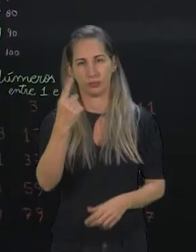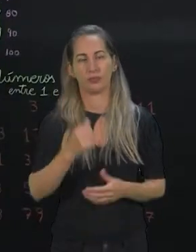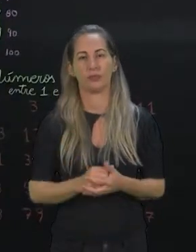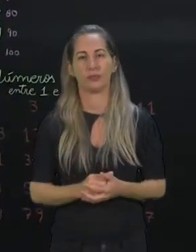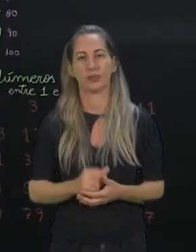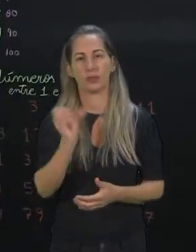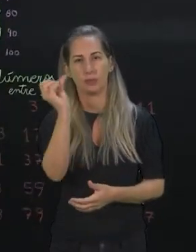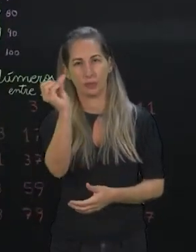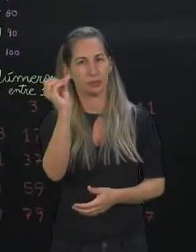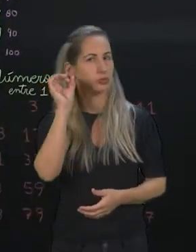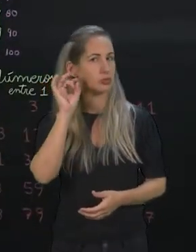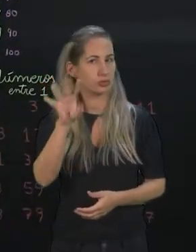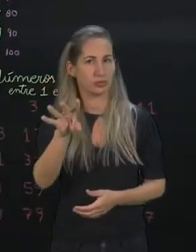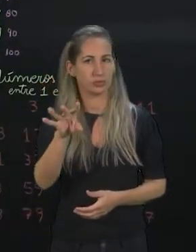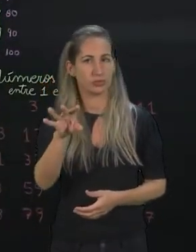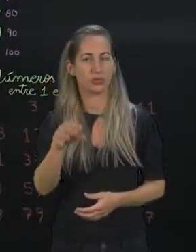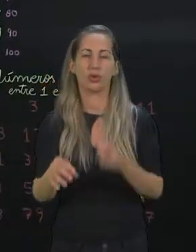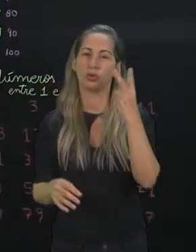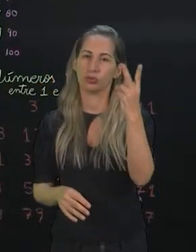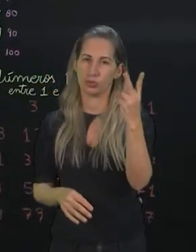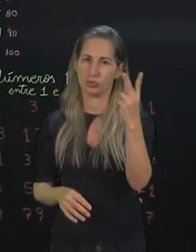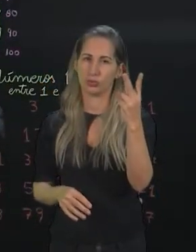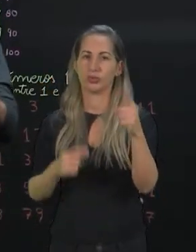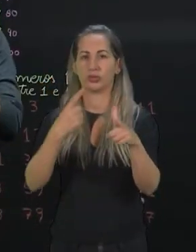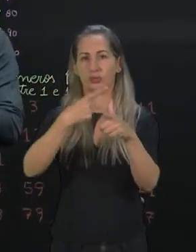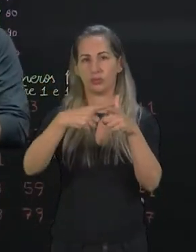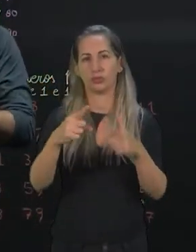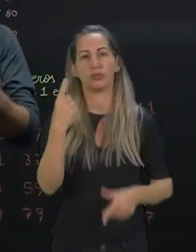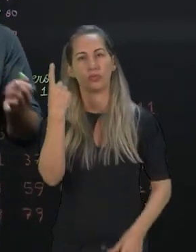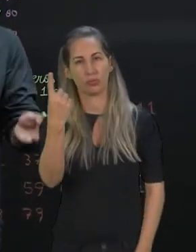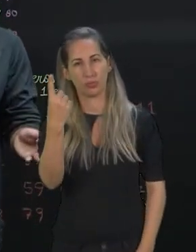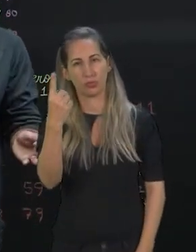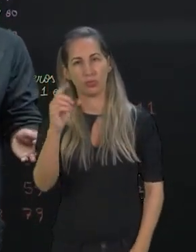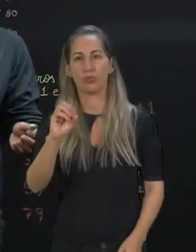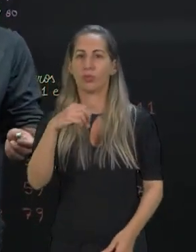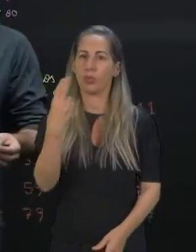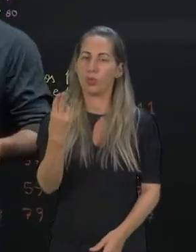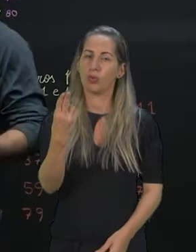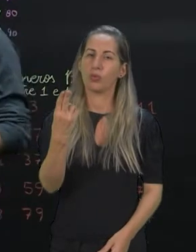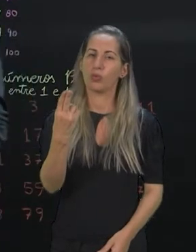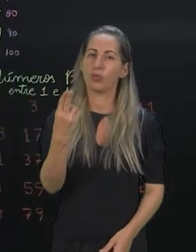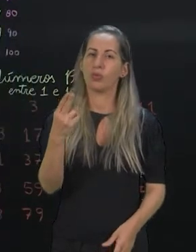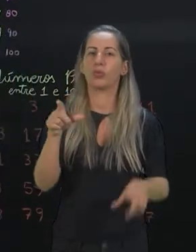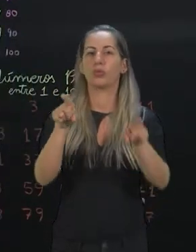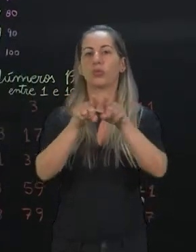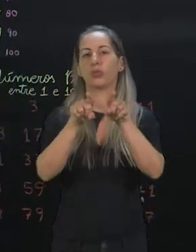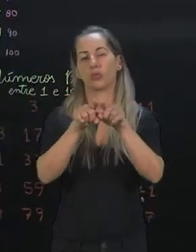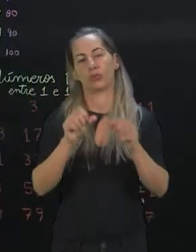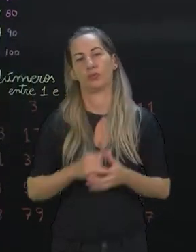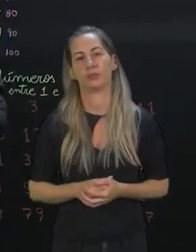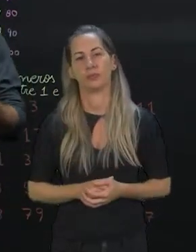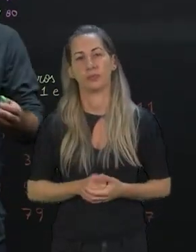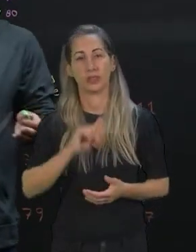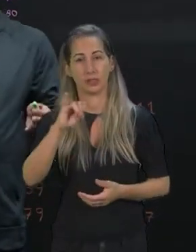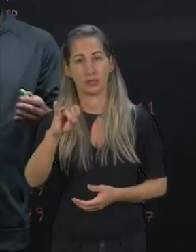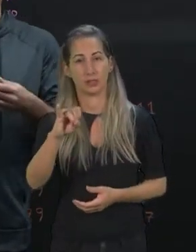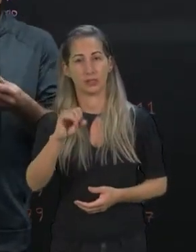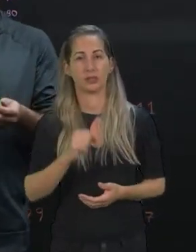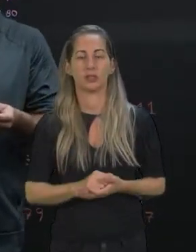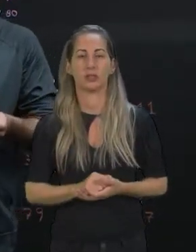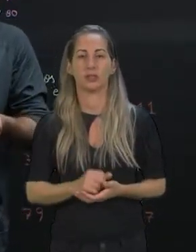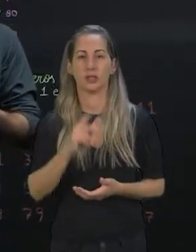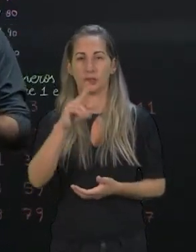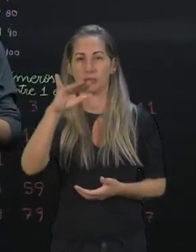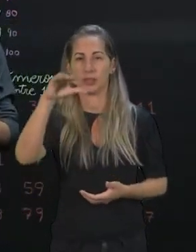número primo só aceita 2 divisores, que é o 1 e ele mesmo, tá? Então, se o número não